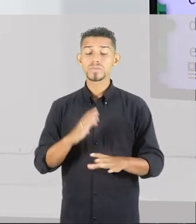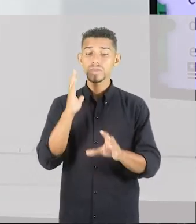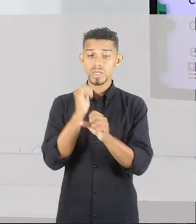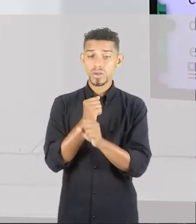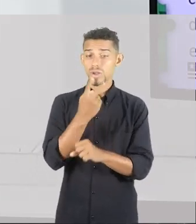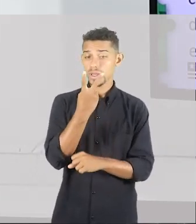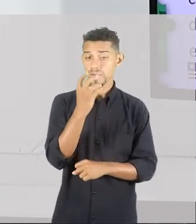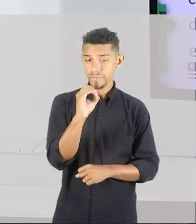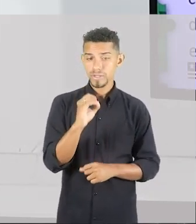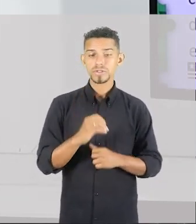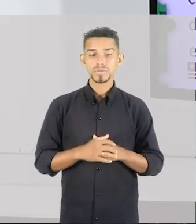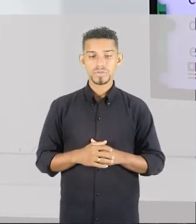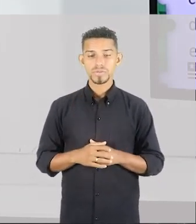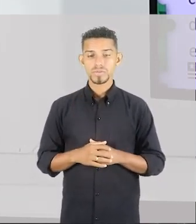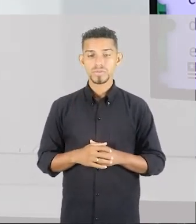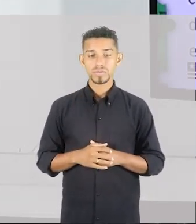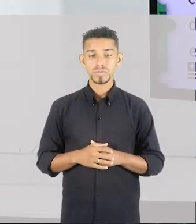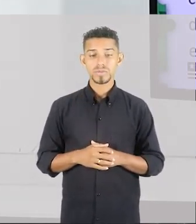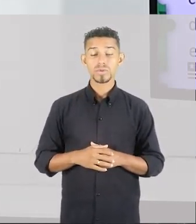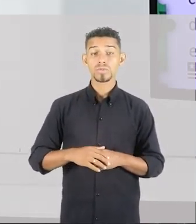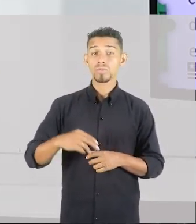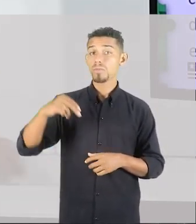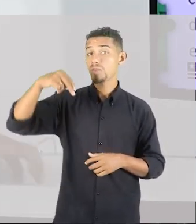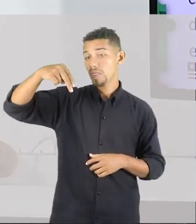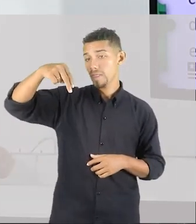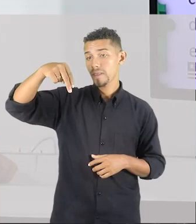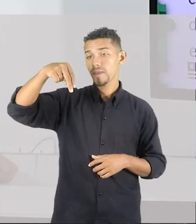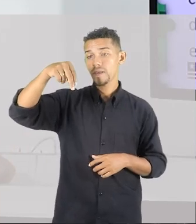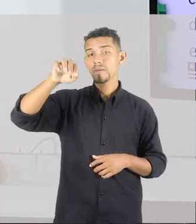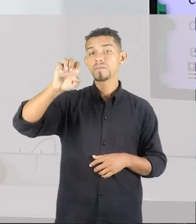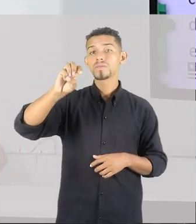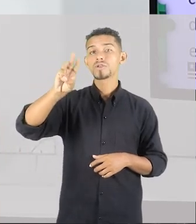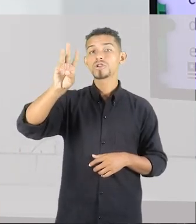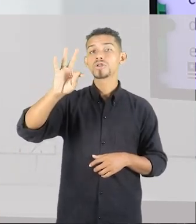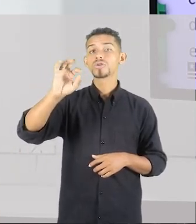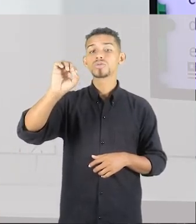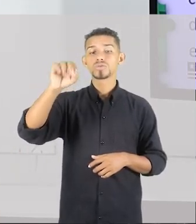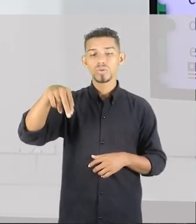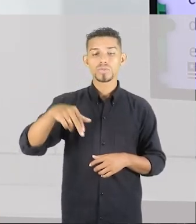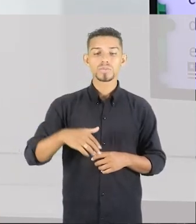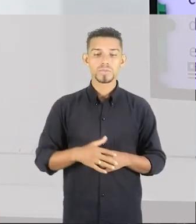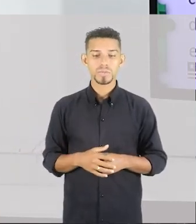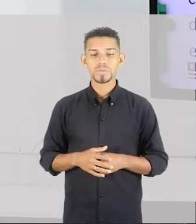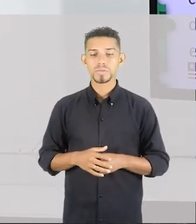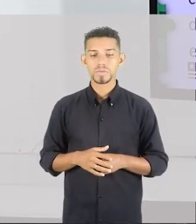20. Unidade de medida, Newton. Tá?